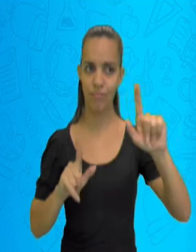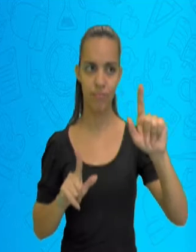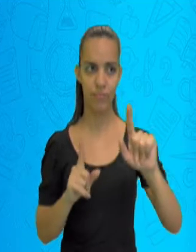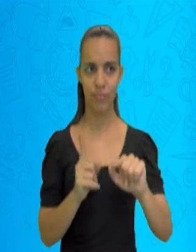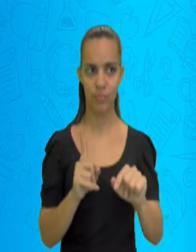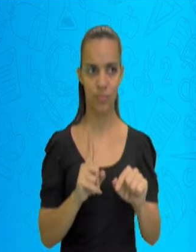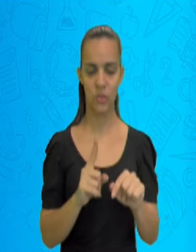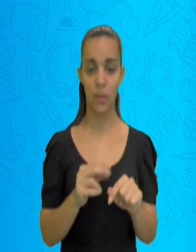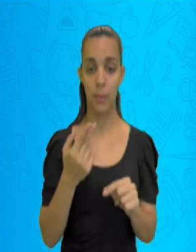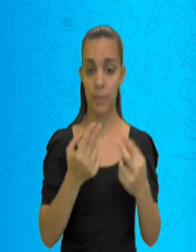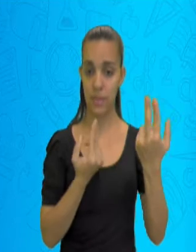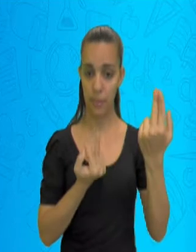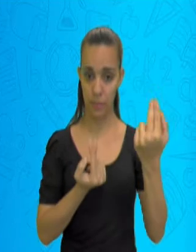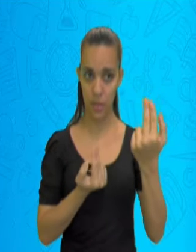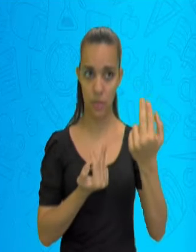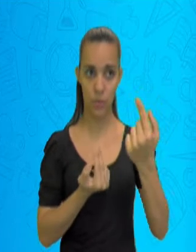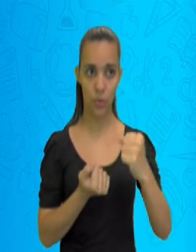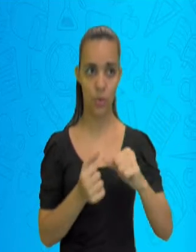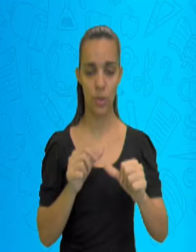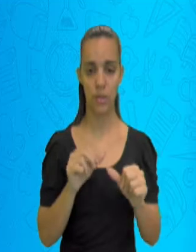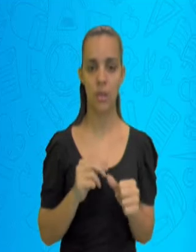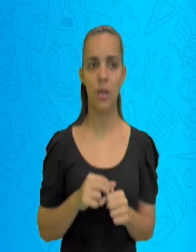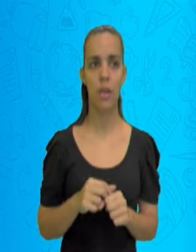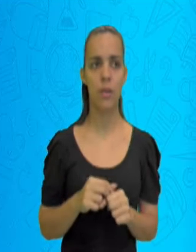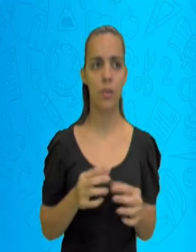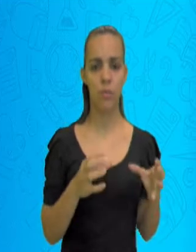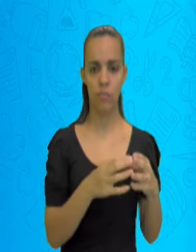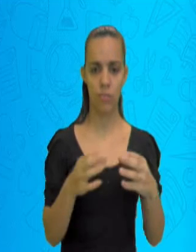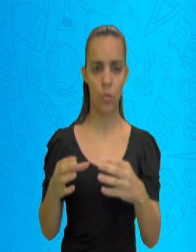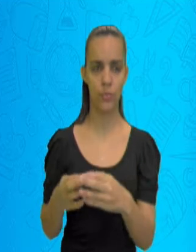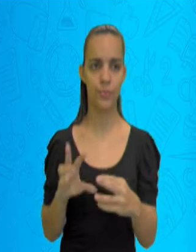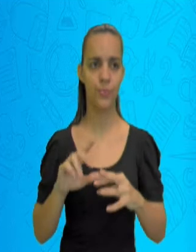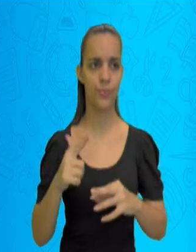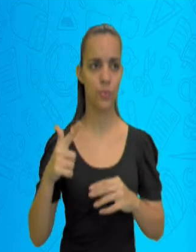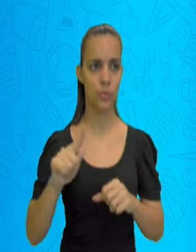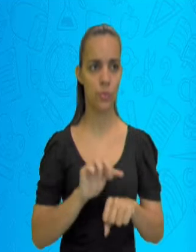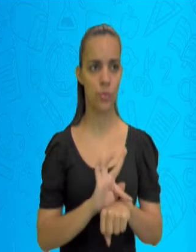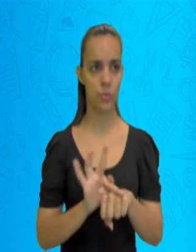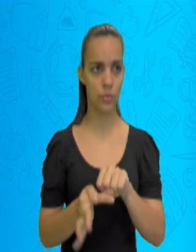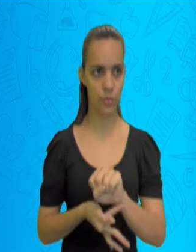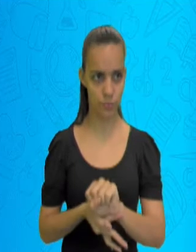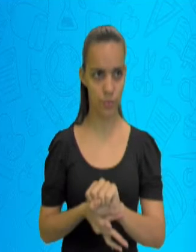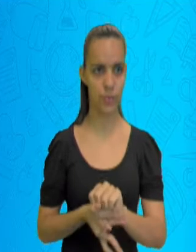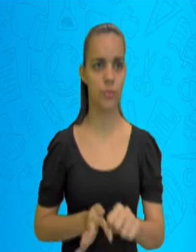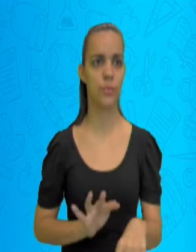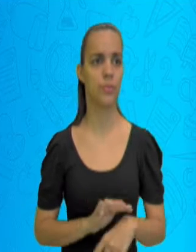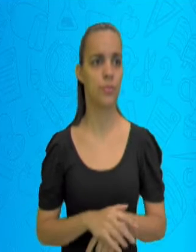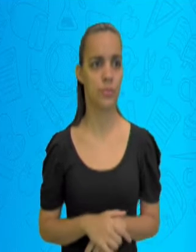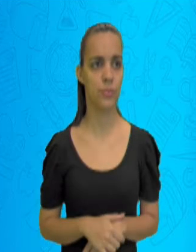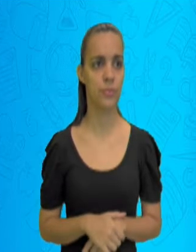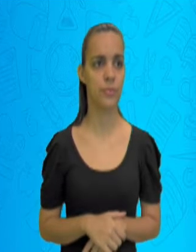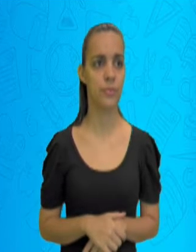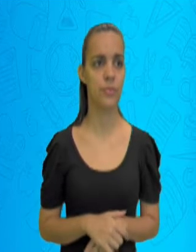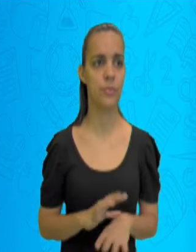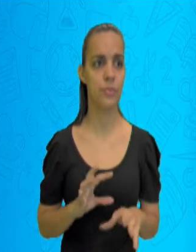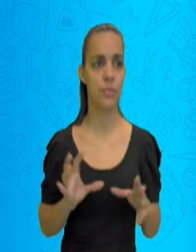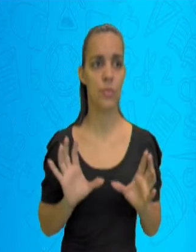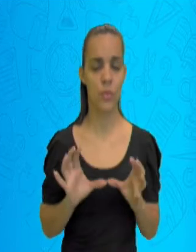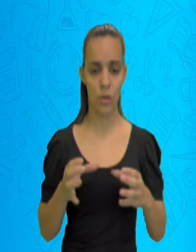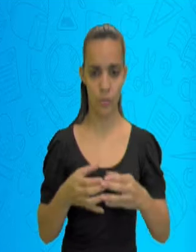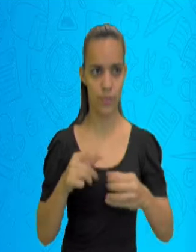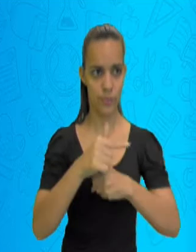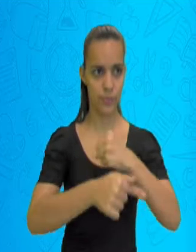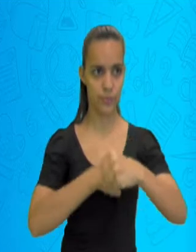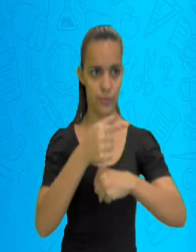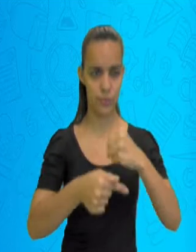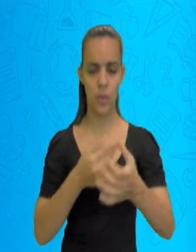uma outra substância simples. E com este aqui também. Substâncias simples, formadas por átomos